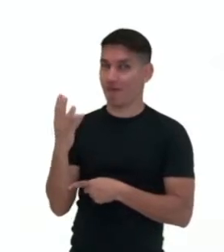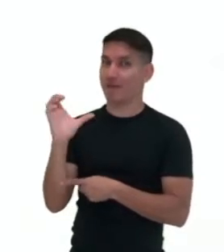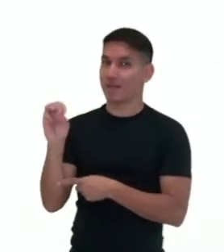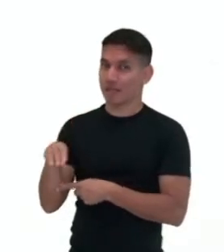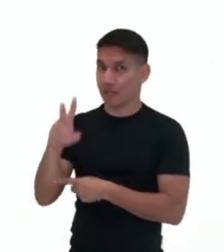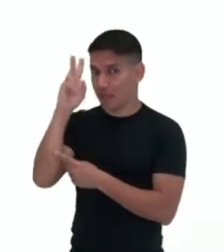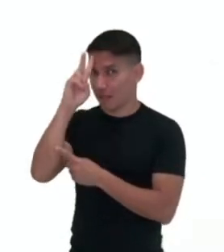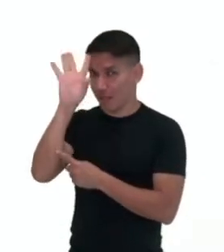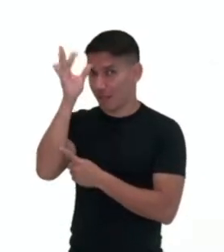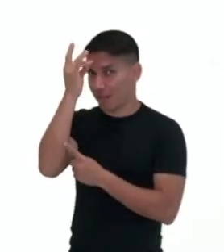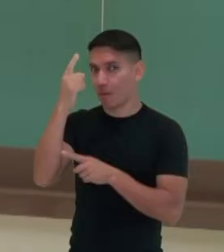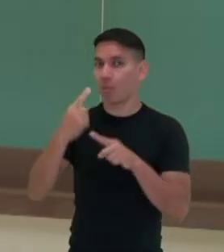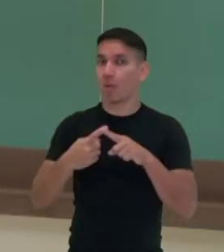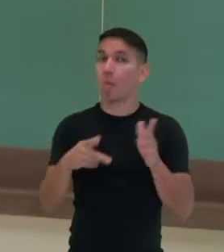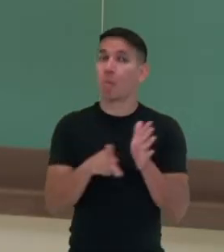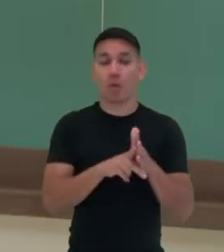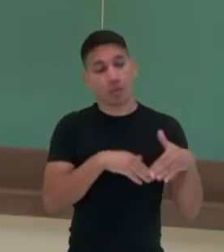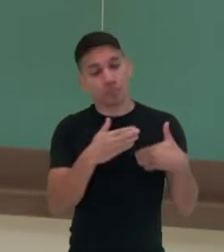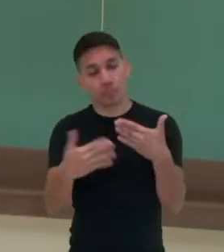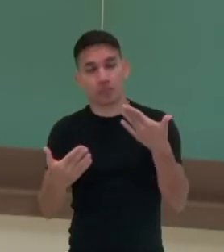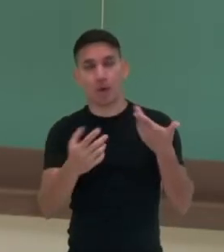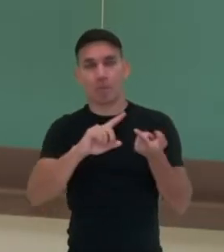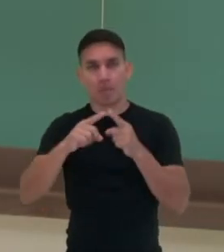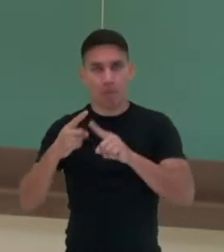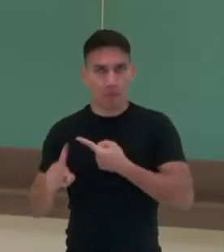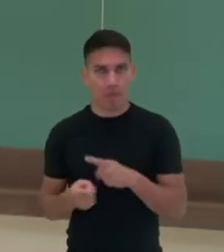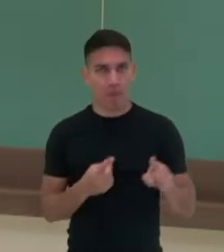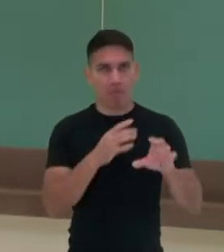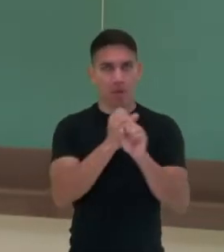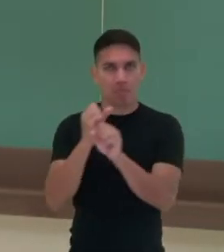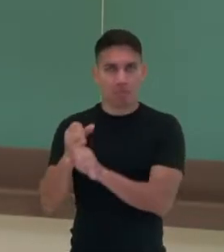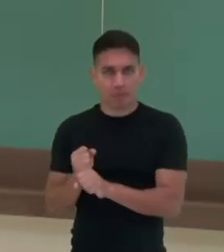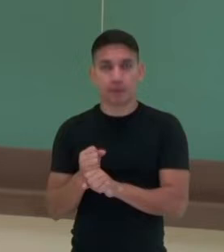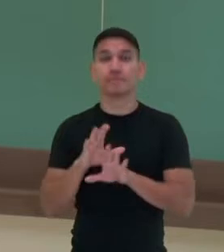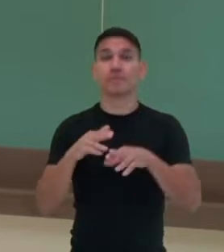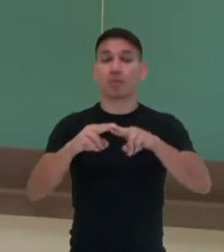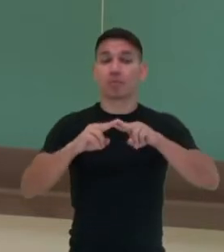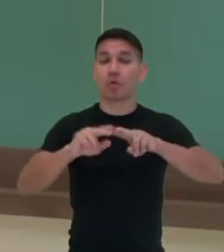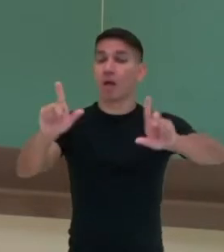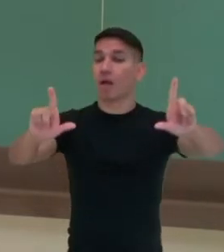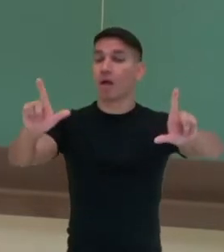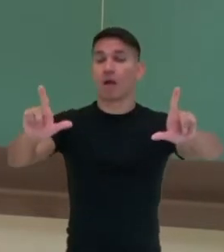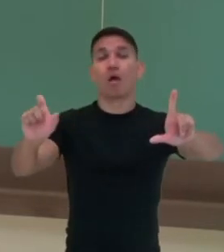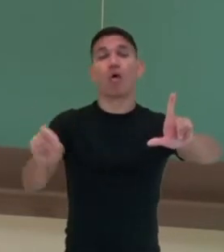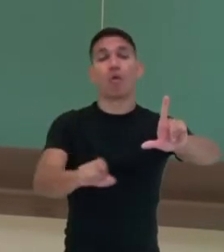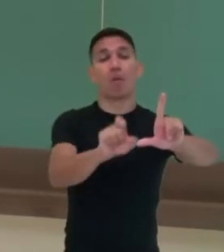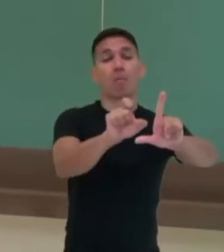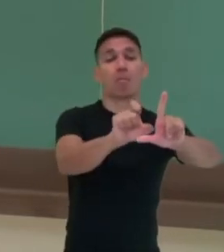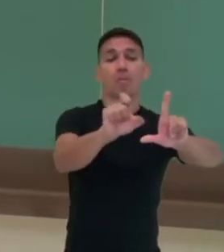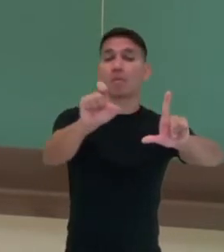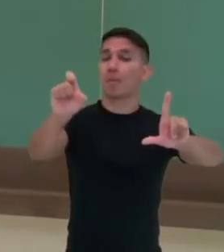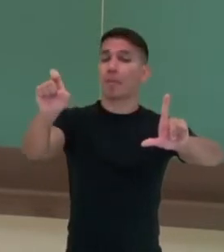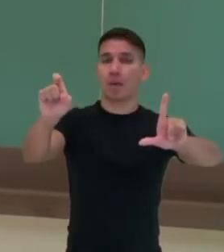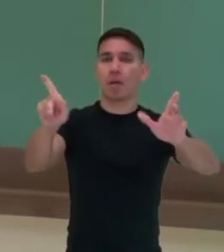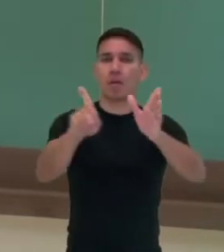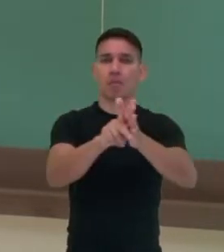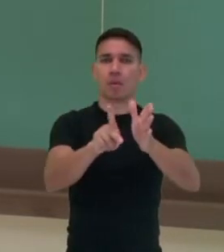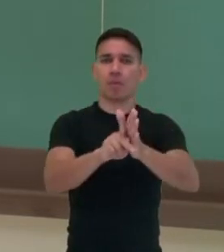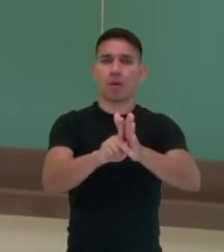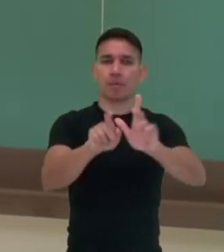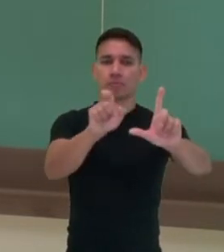lá do processo do cálculo, né? Então, na TV, a polegada refere-se à diagonal do aparelho, tá